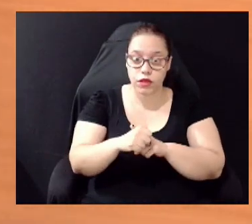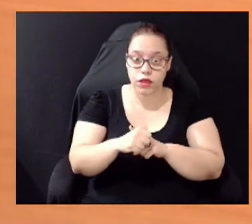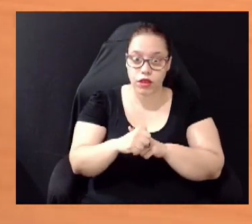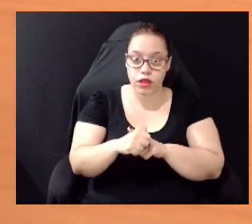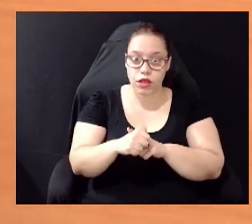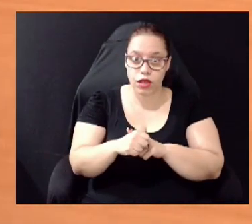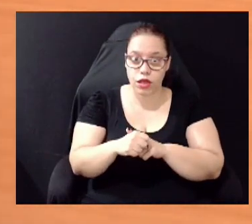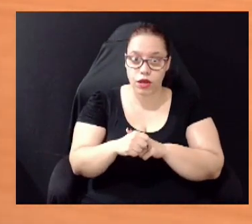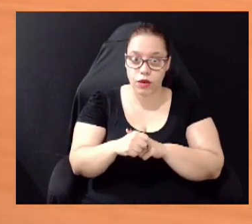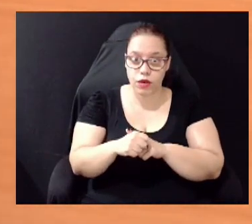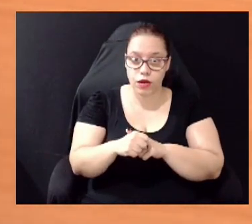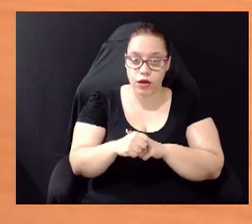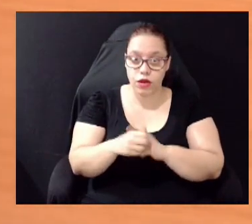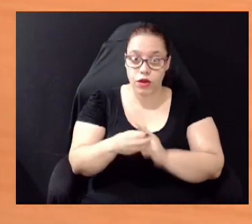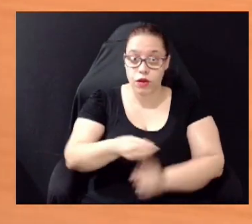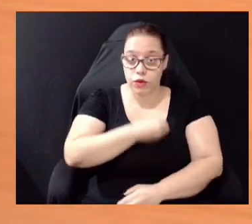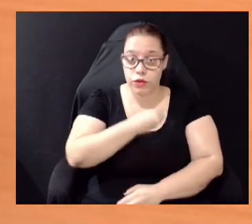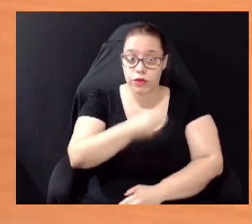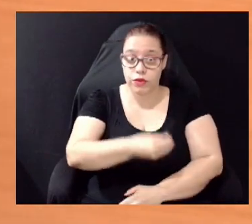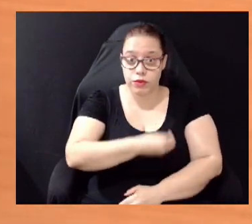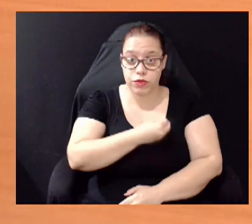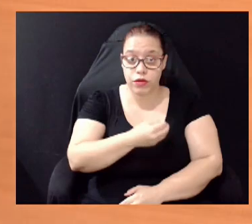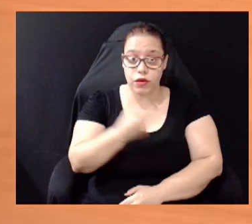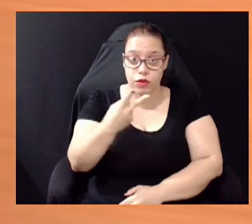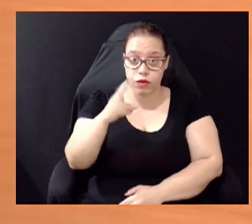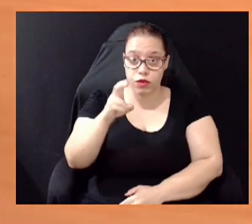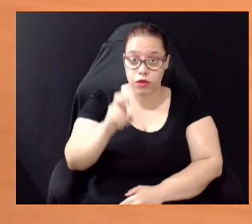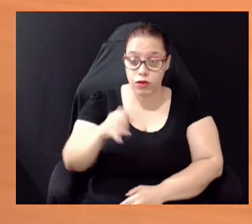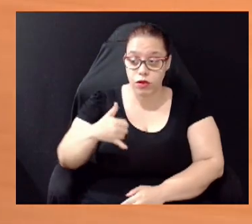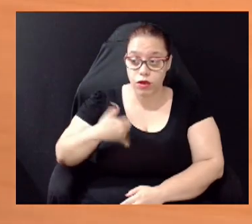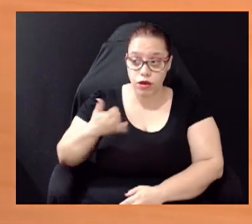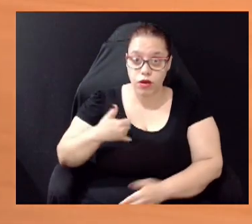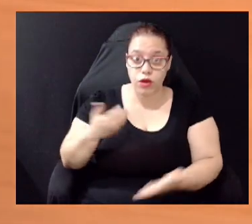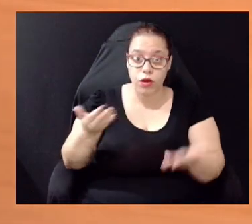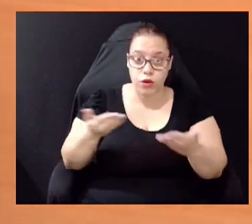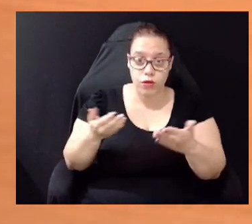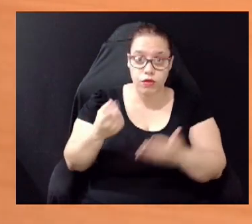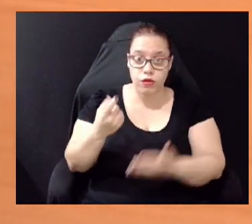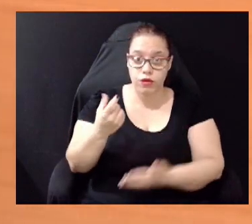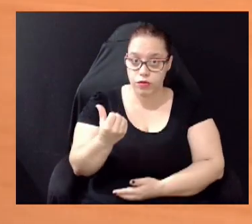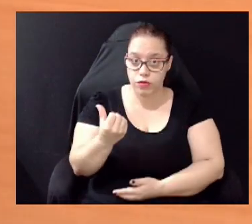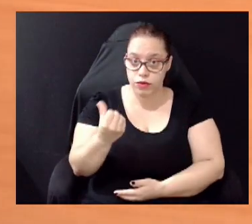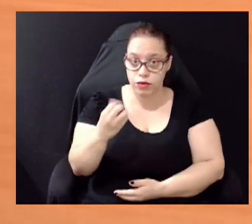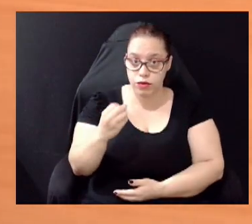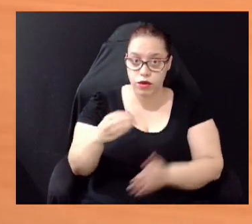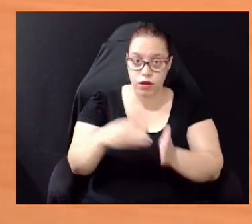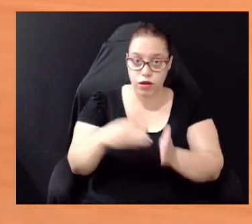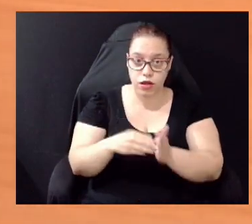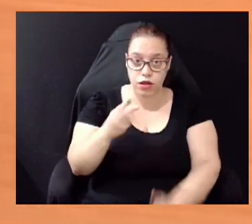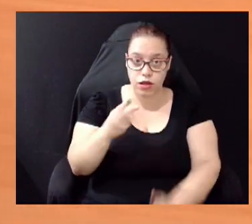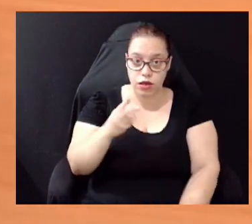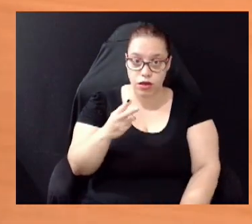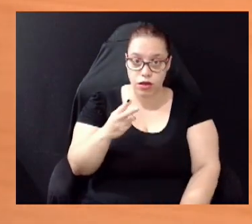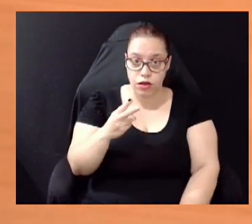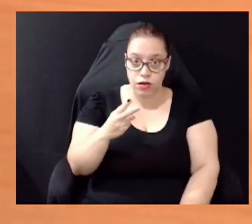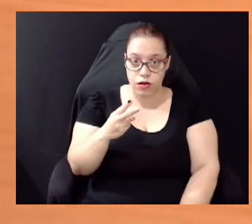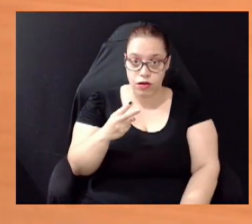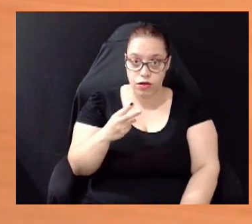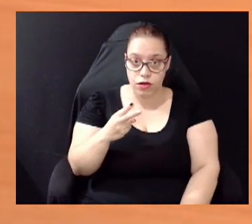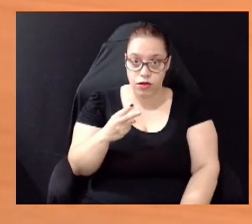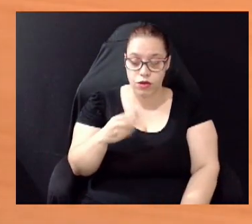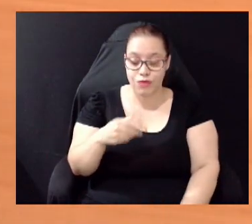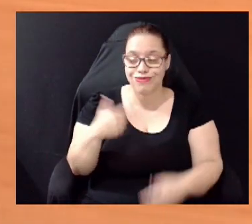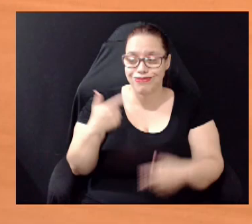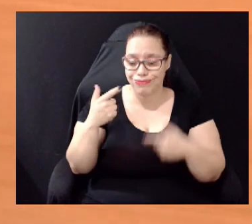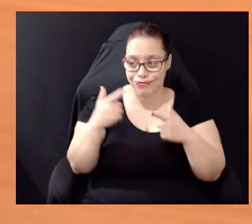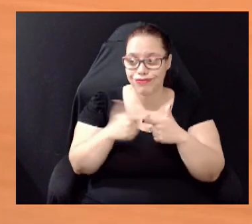Então, minha vida toda, mesmo eu com 25 anos hoje, passei dos meus 16 anos até os 22 anos, né, nessa situação. E